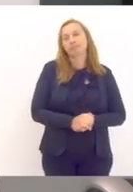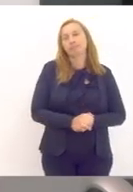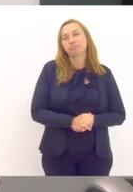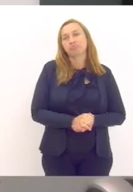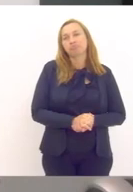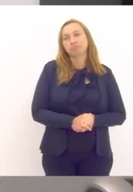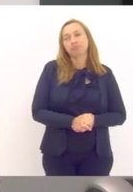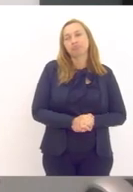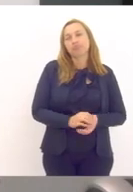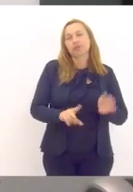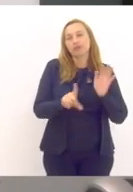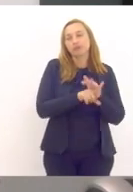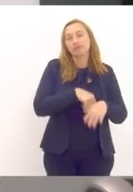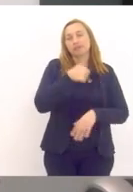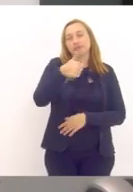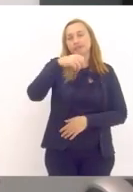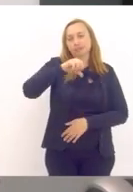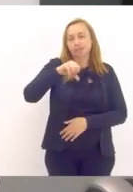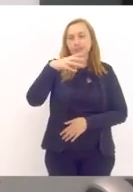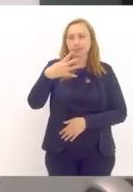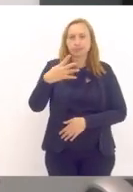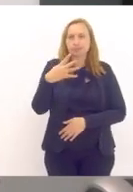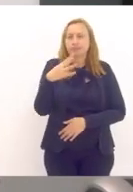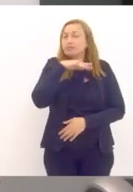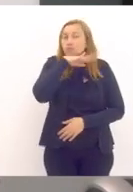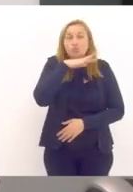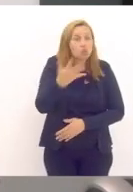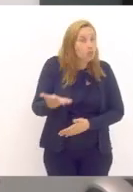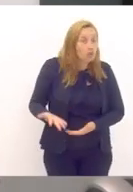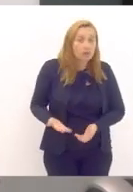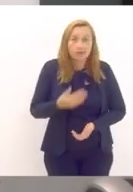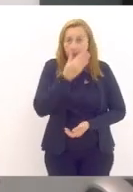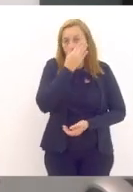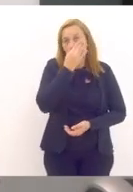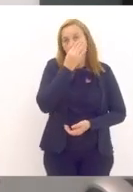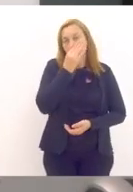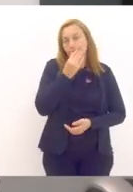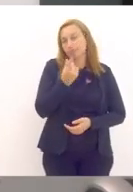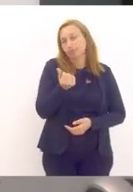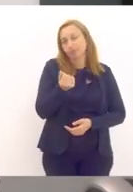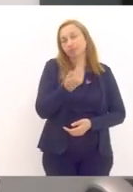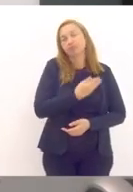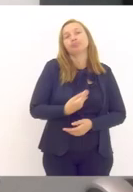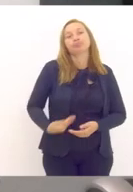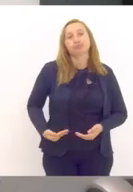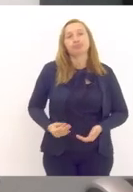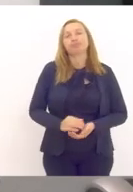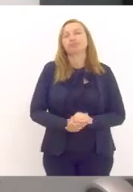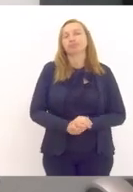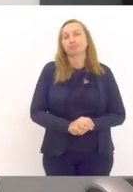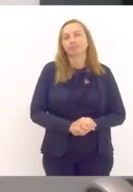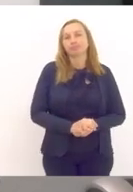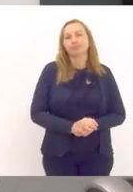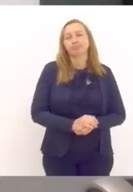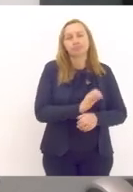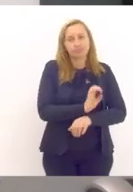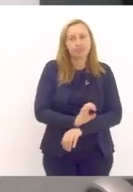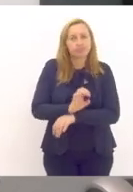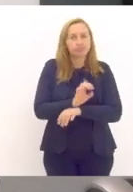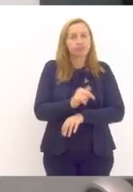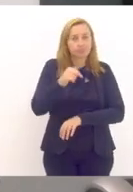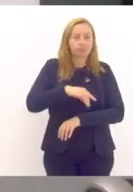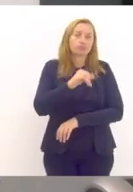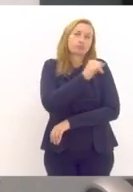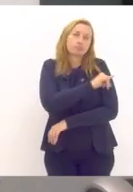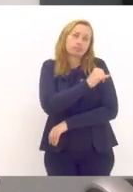A Lei Complementar 194 é um desastre. É um desastre nas contas públicas estaduais, no caso do Rio de